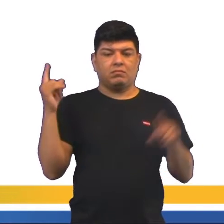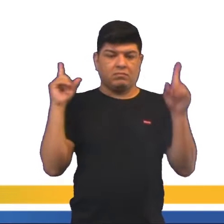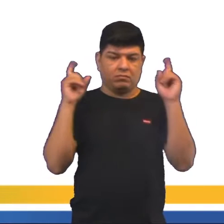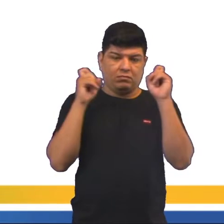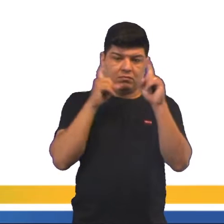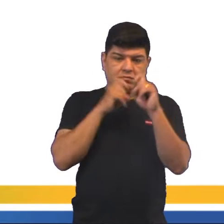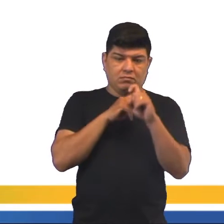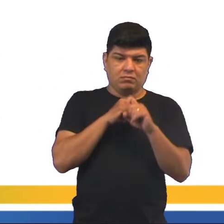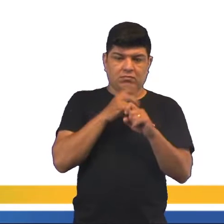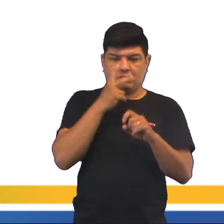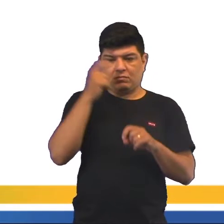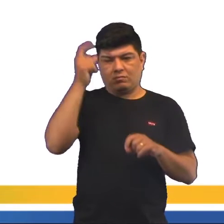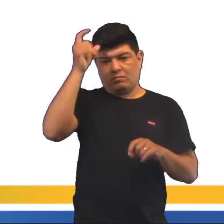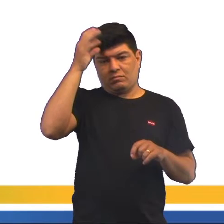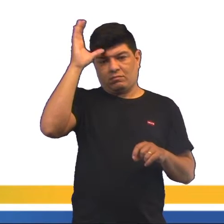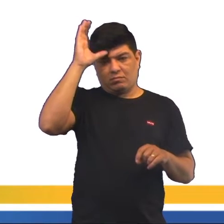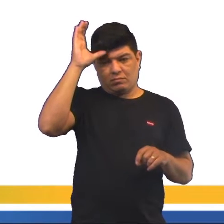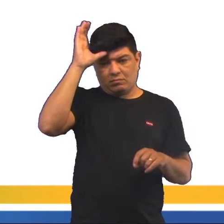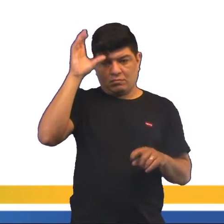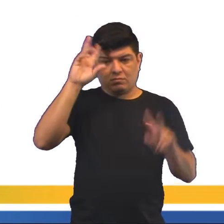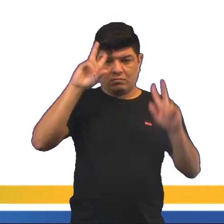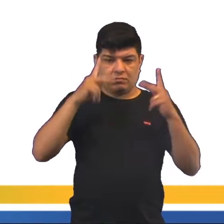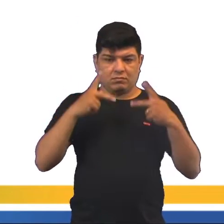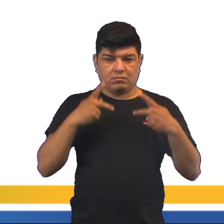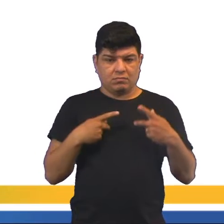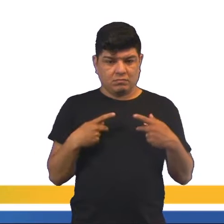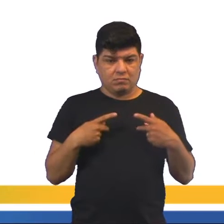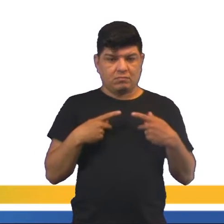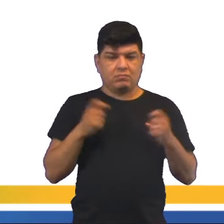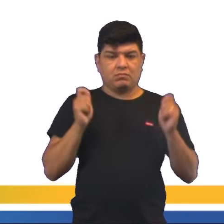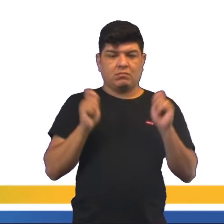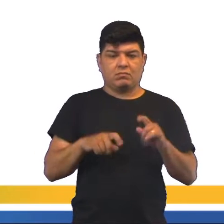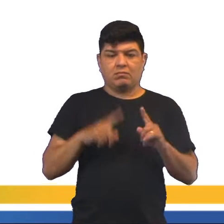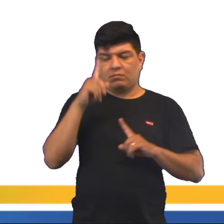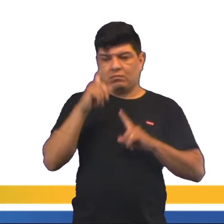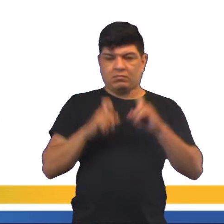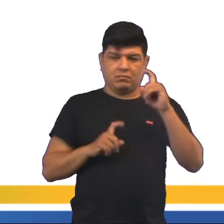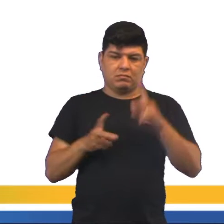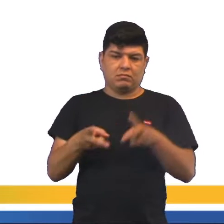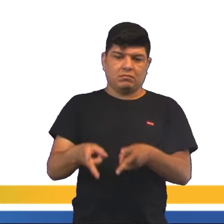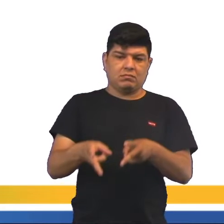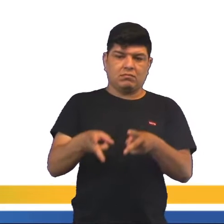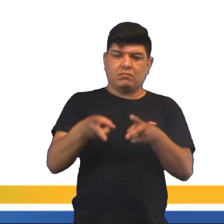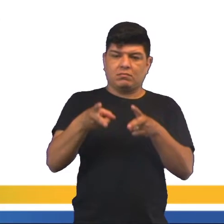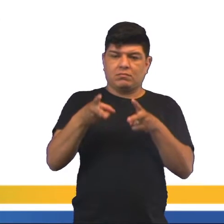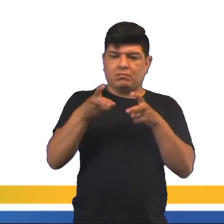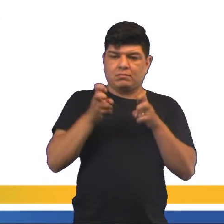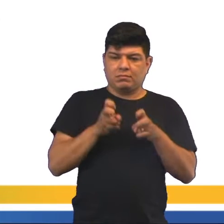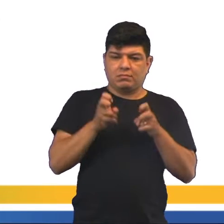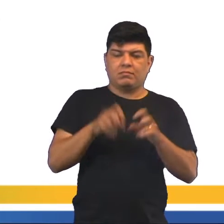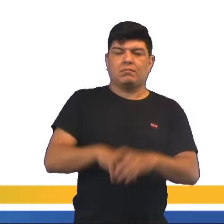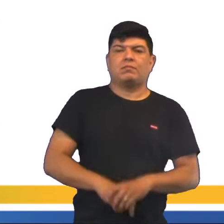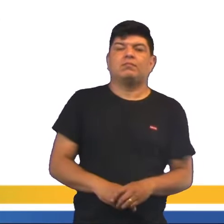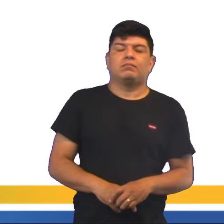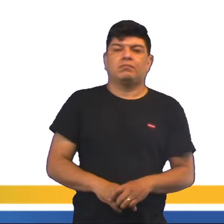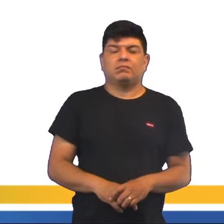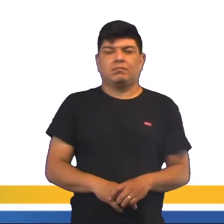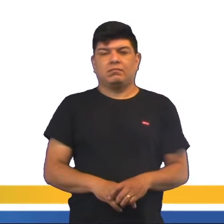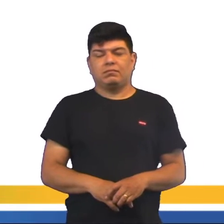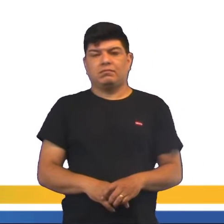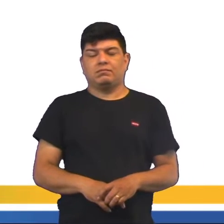primárias, essenciais e dificilmente racionalizáveis que o ser humano é capaz